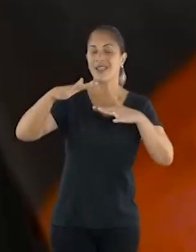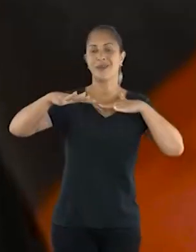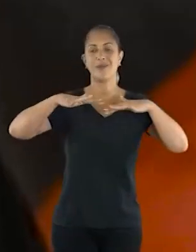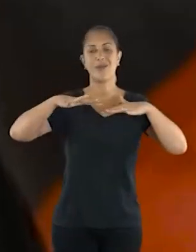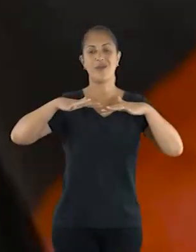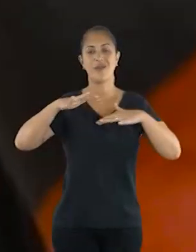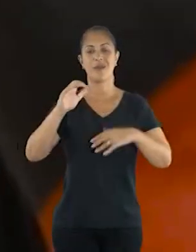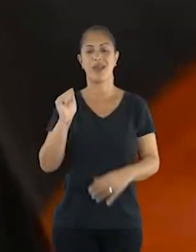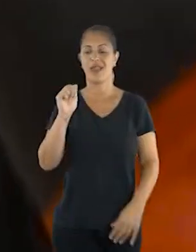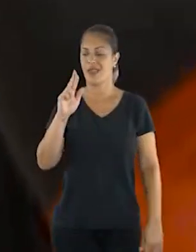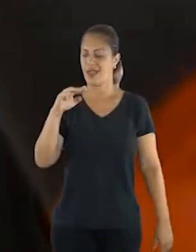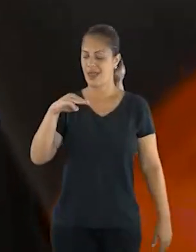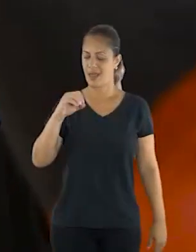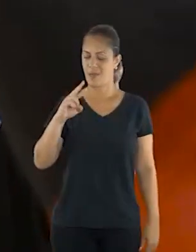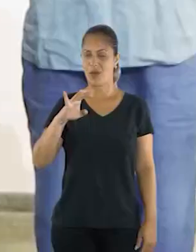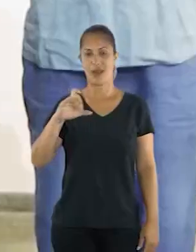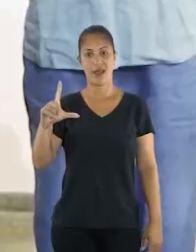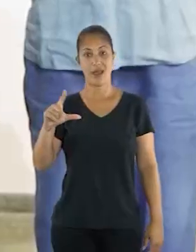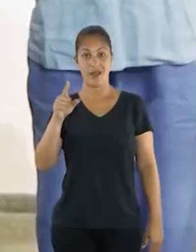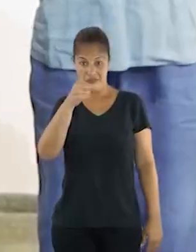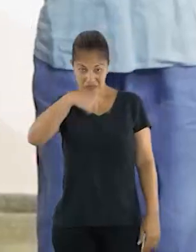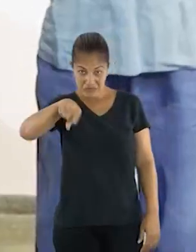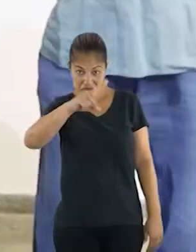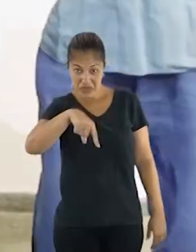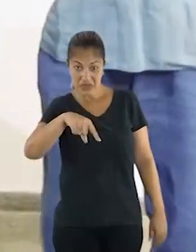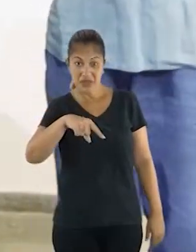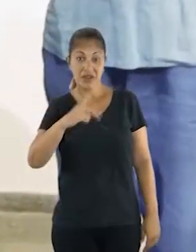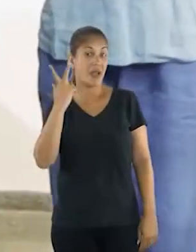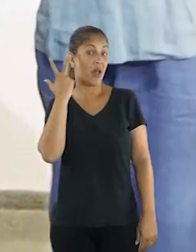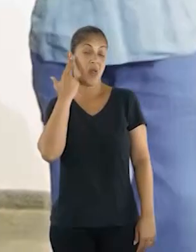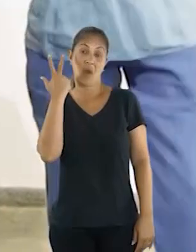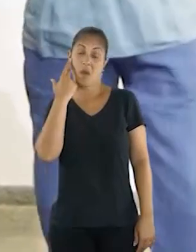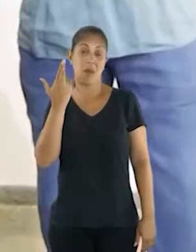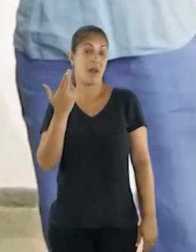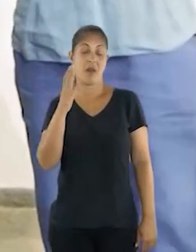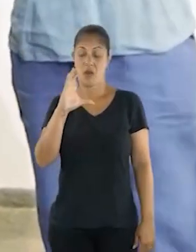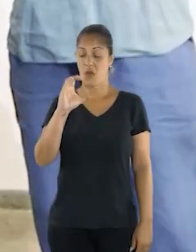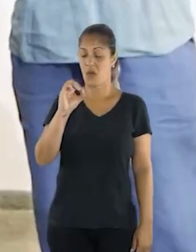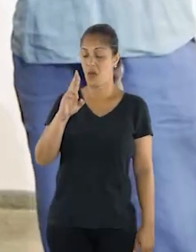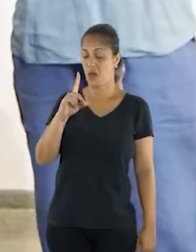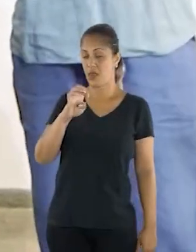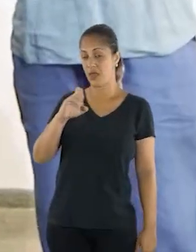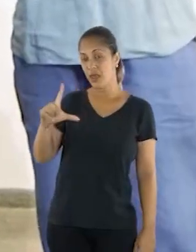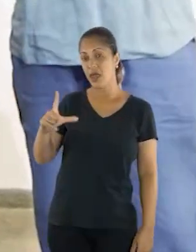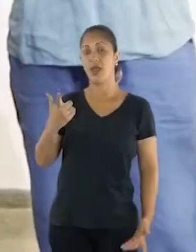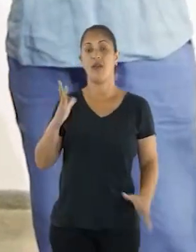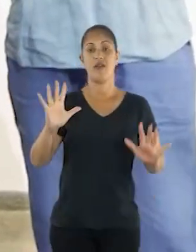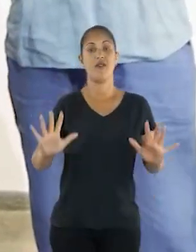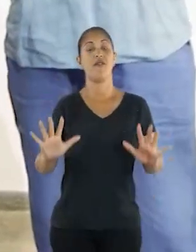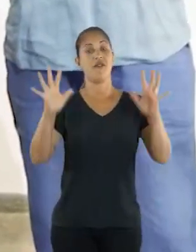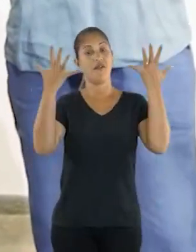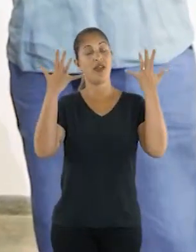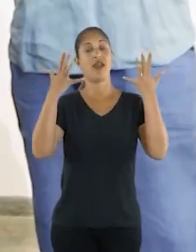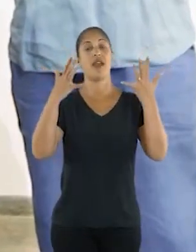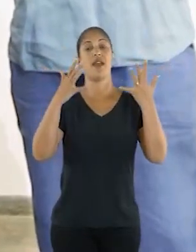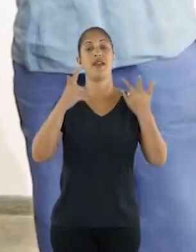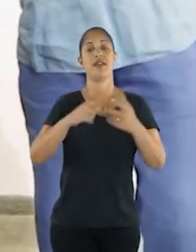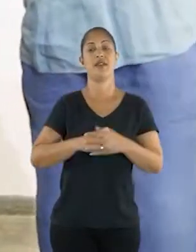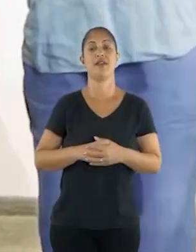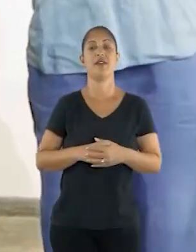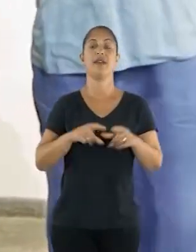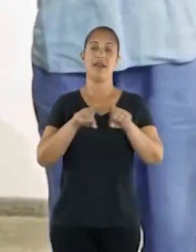movimento armorial, que para vocês são muito comuns. O cordel, as festas populares,